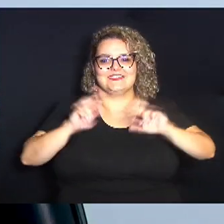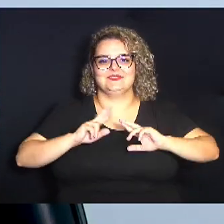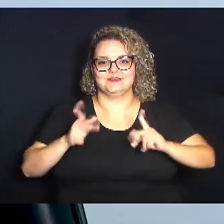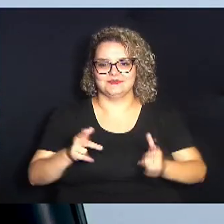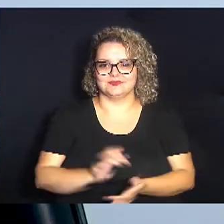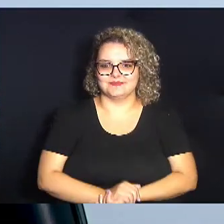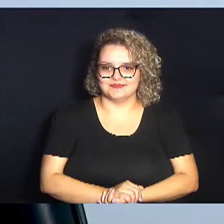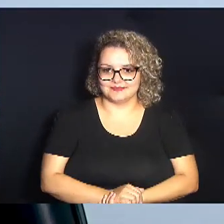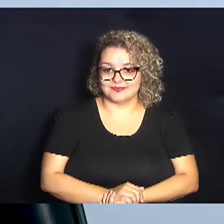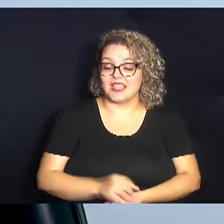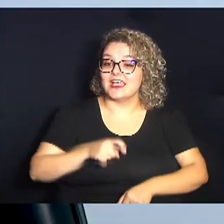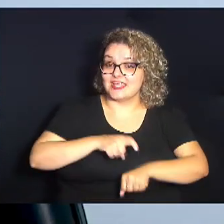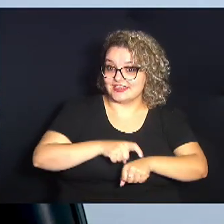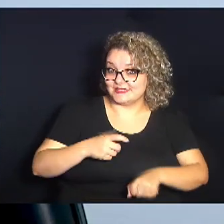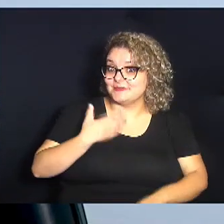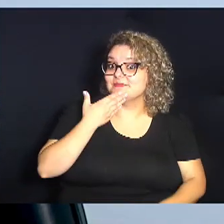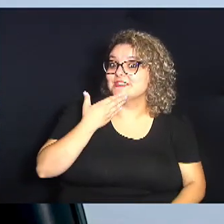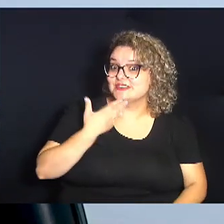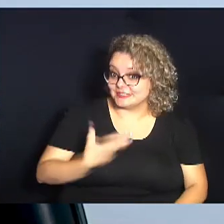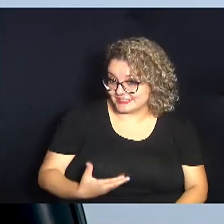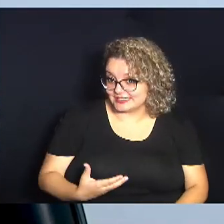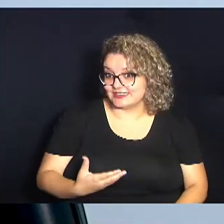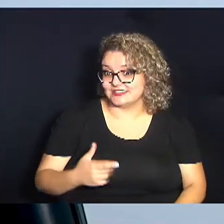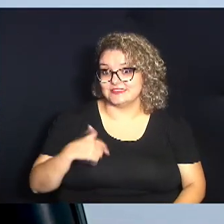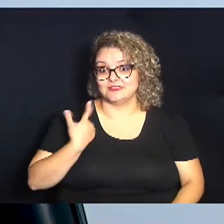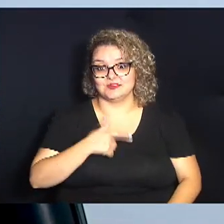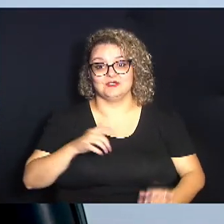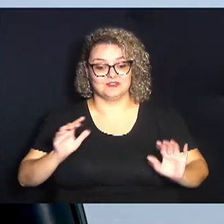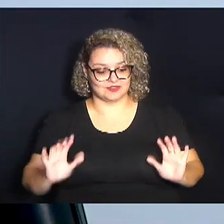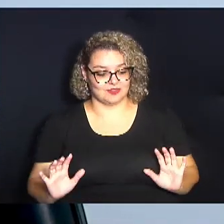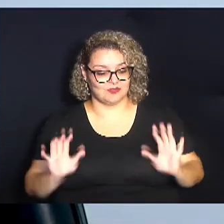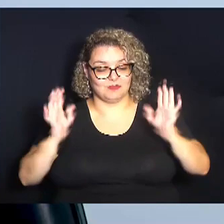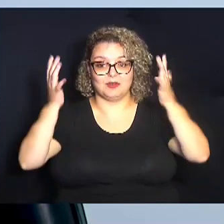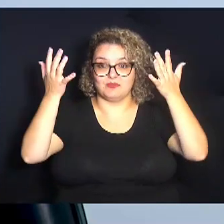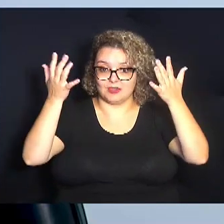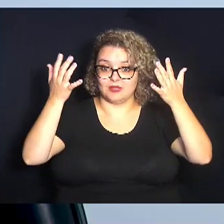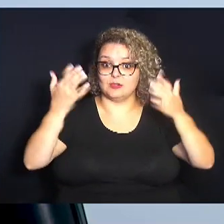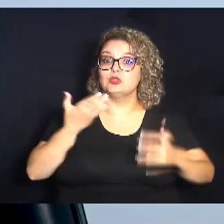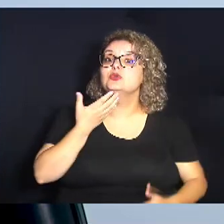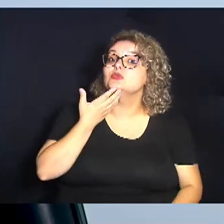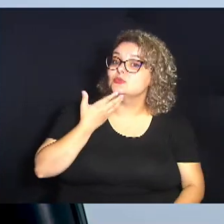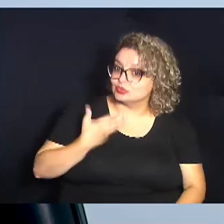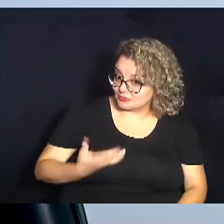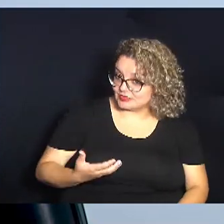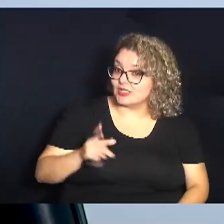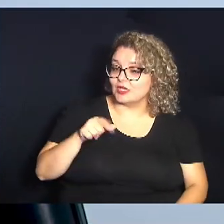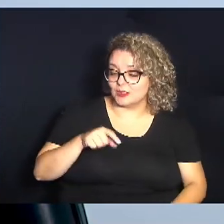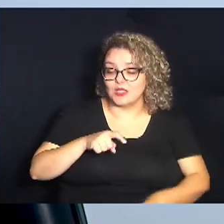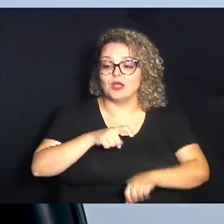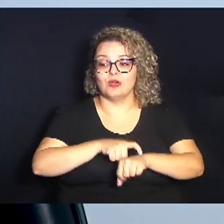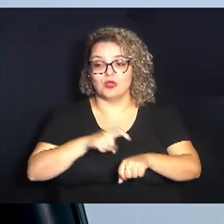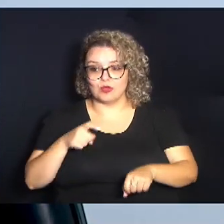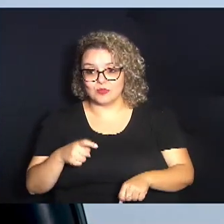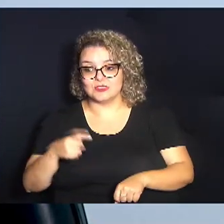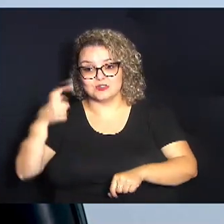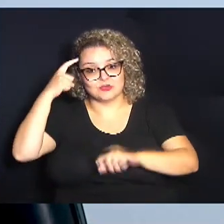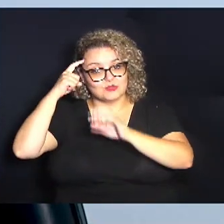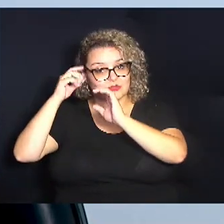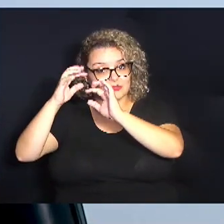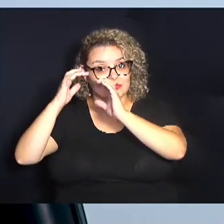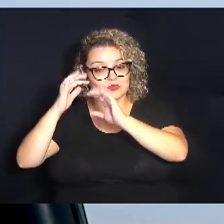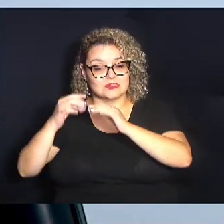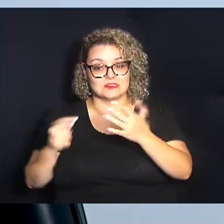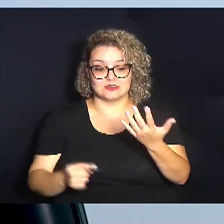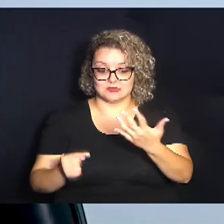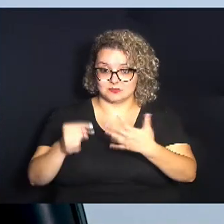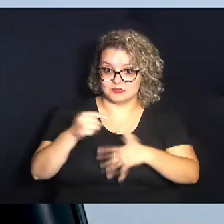momento de dezembro, né, onde a gente comemora aí o Natal, é um momento que a gente remete muito às questões